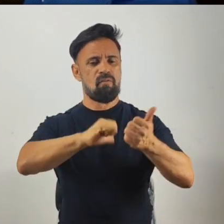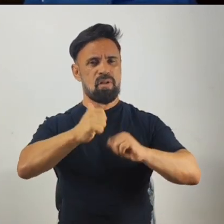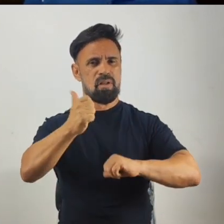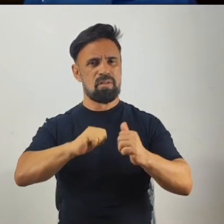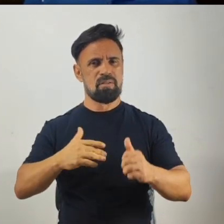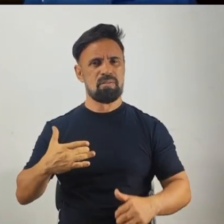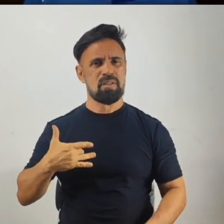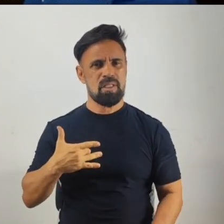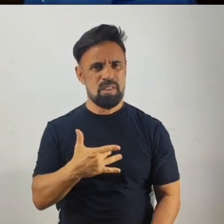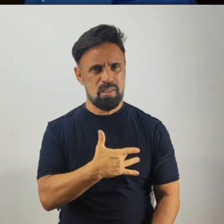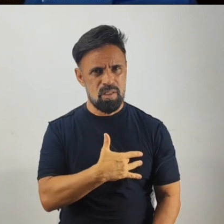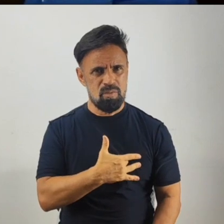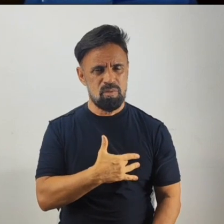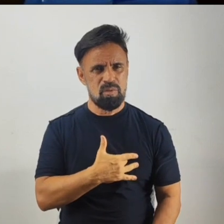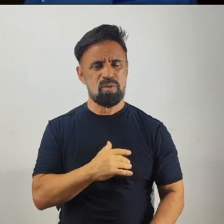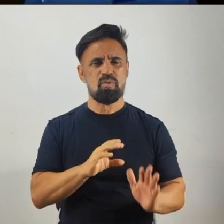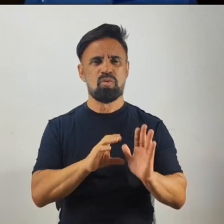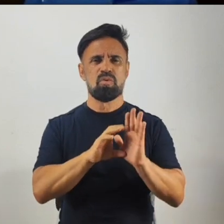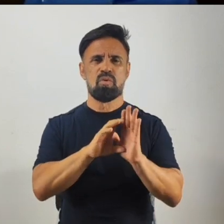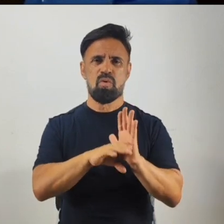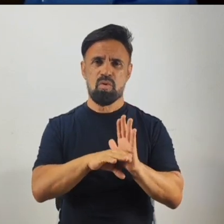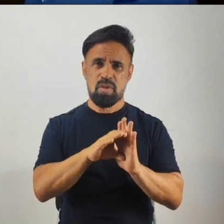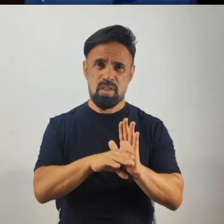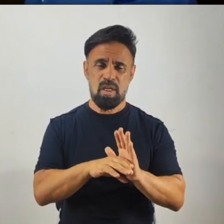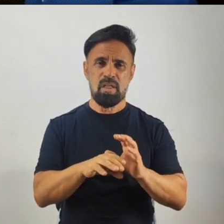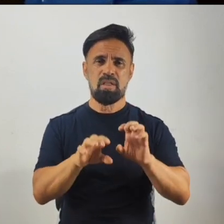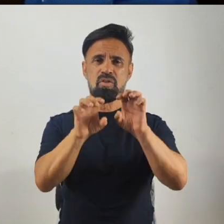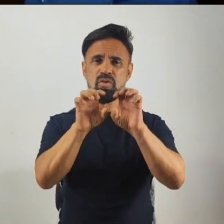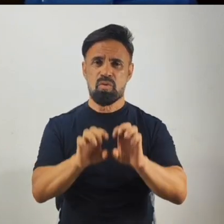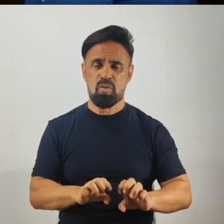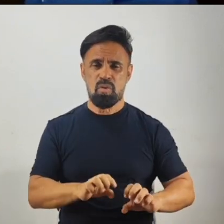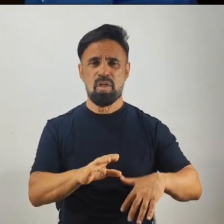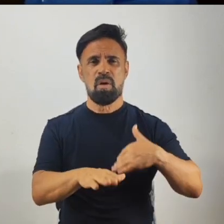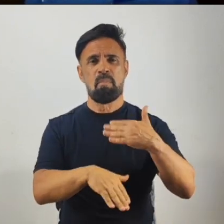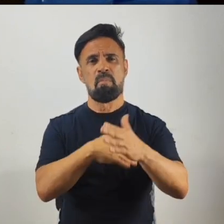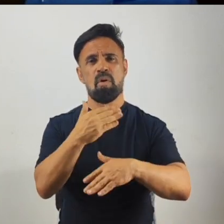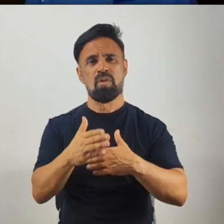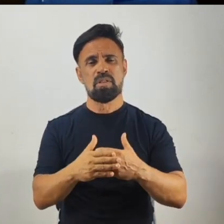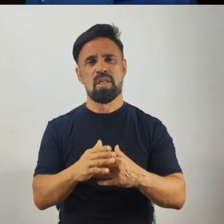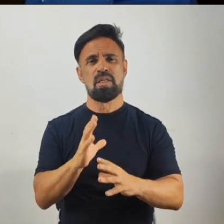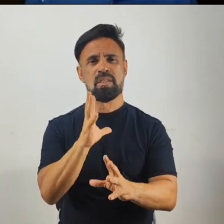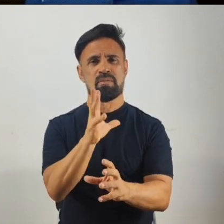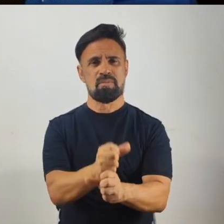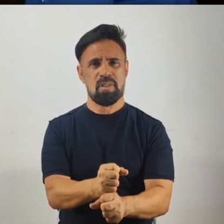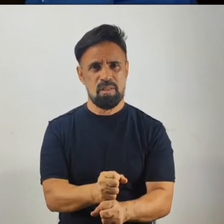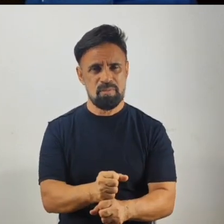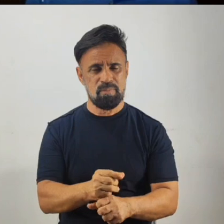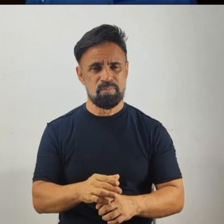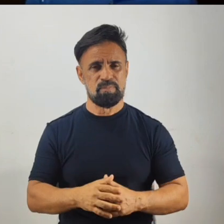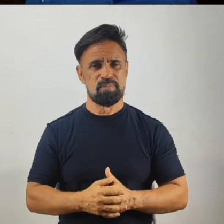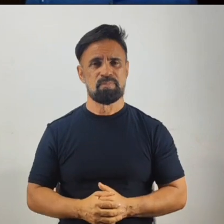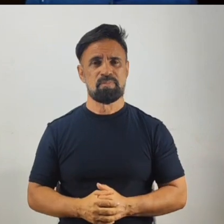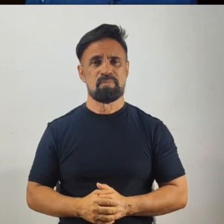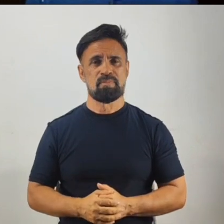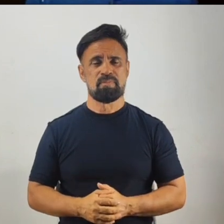avaliação da qualidade em saúde, a partir dos conceitos de estrutura, processo e resultado,